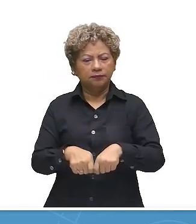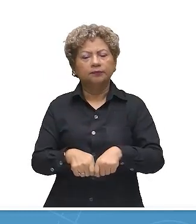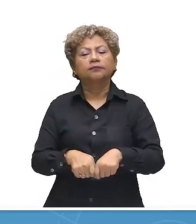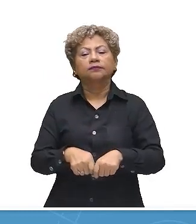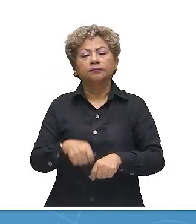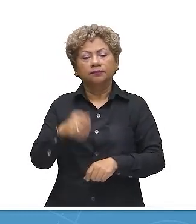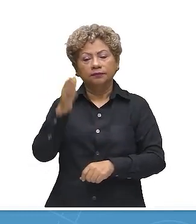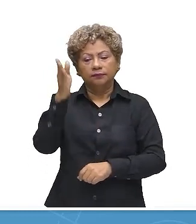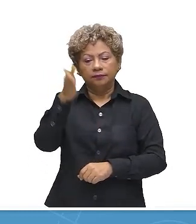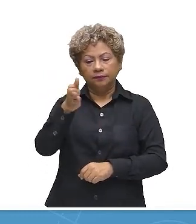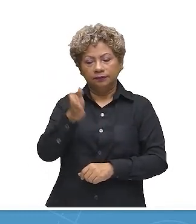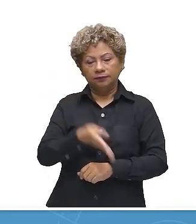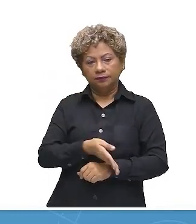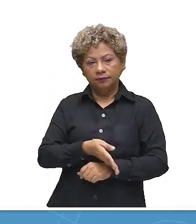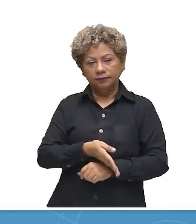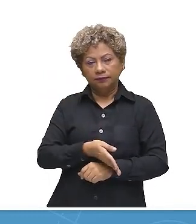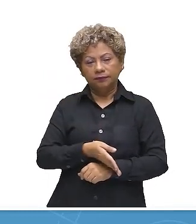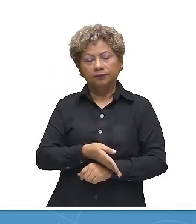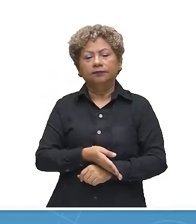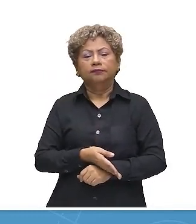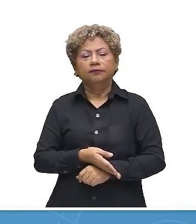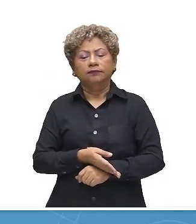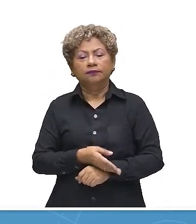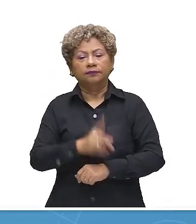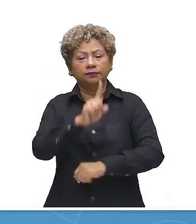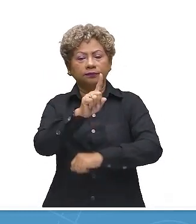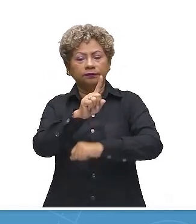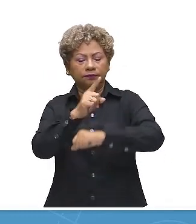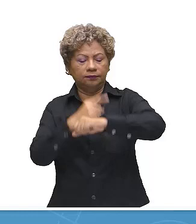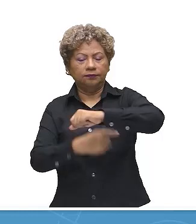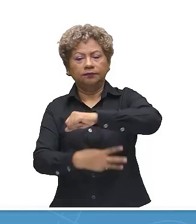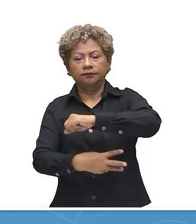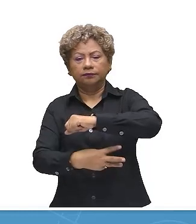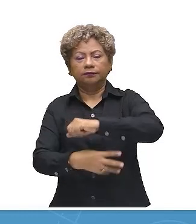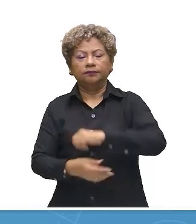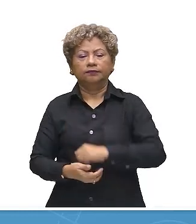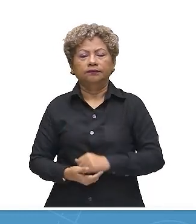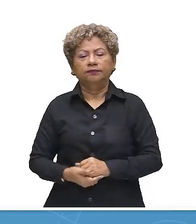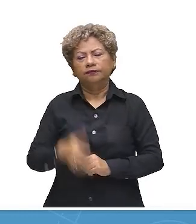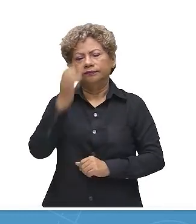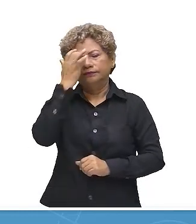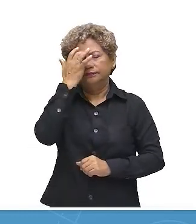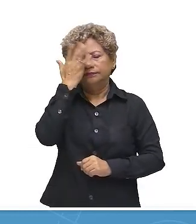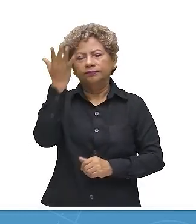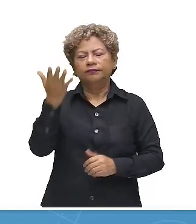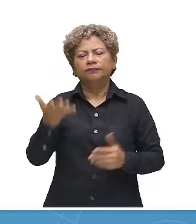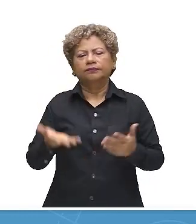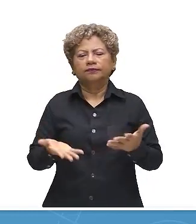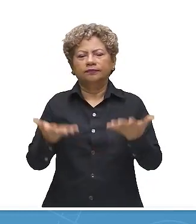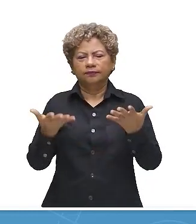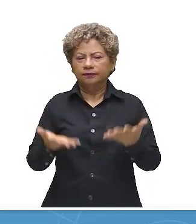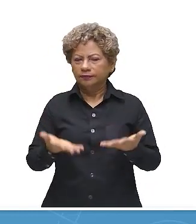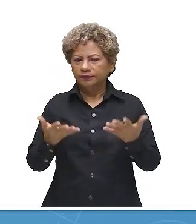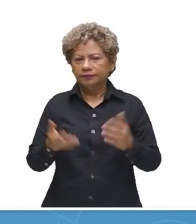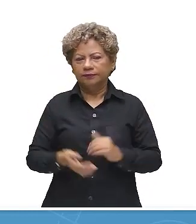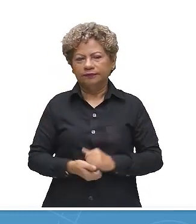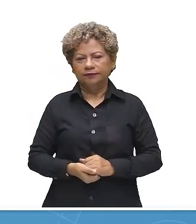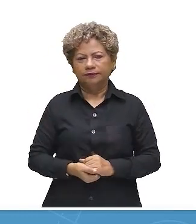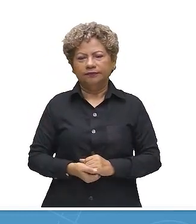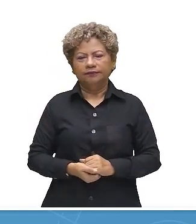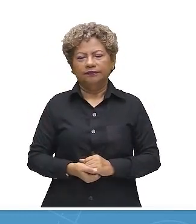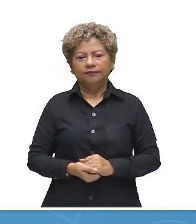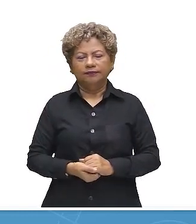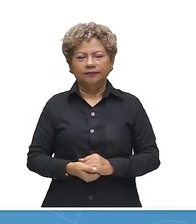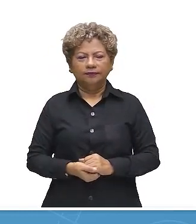embaixo, aí ficava 4/12, né? Ficava uma fração mais fácil, eu dividiria por 4 em cima, 4